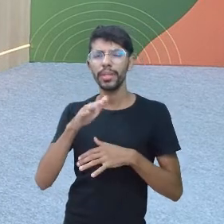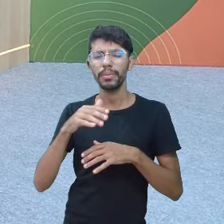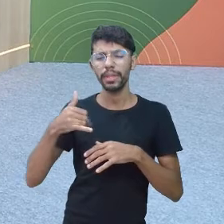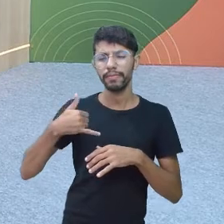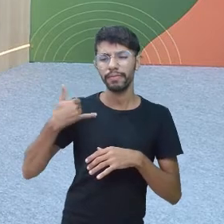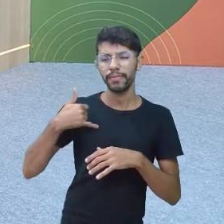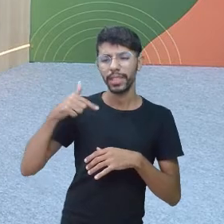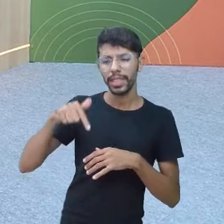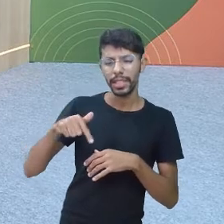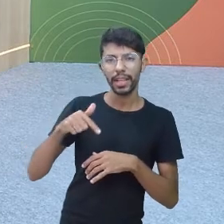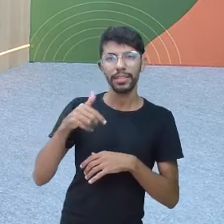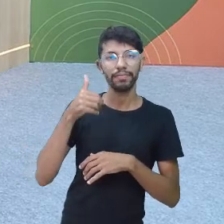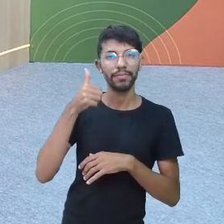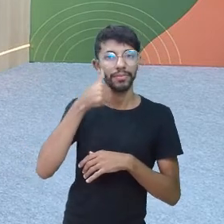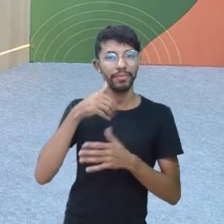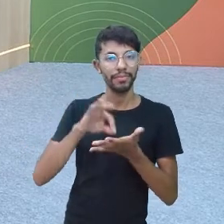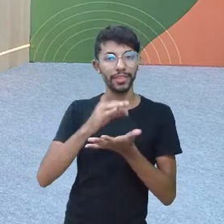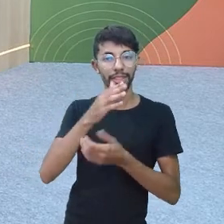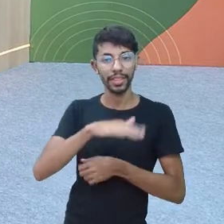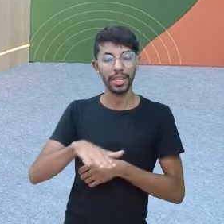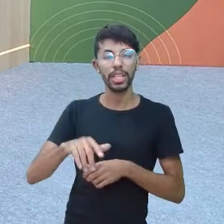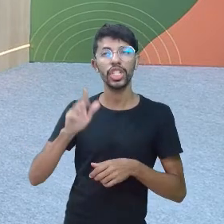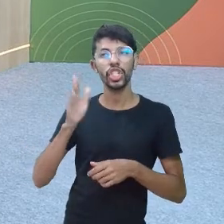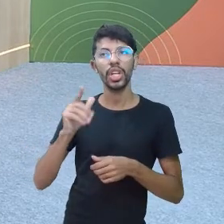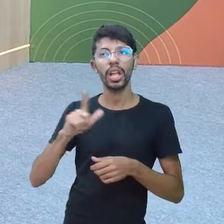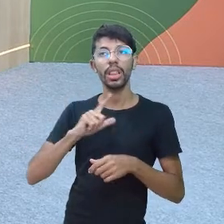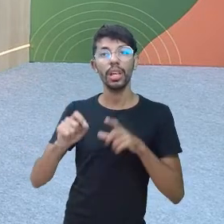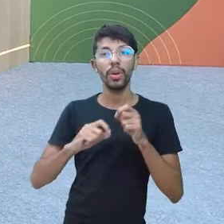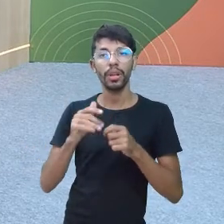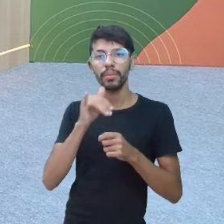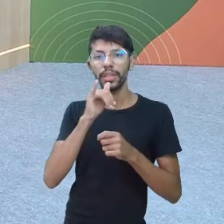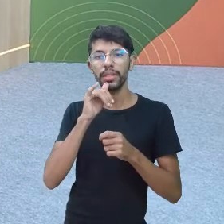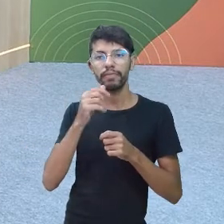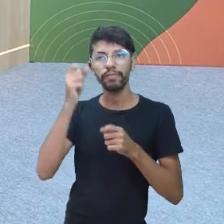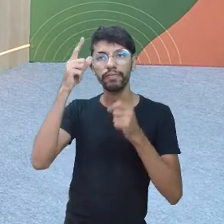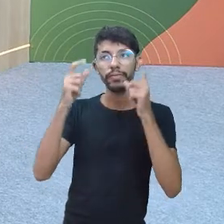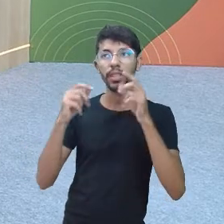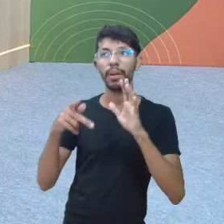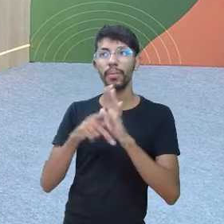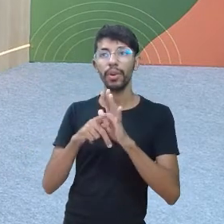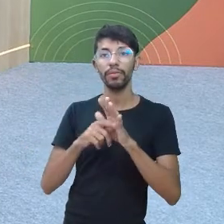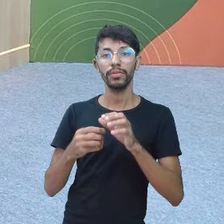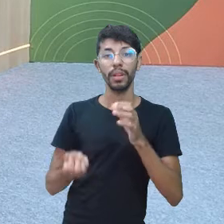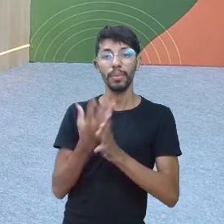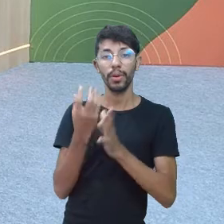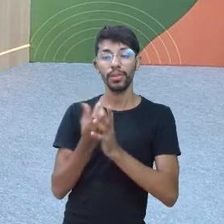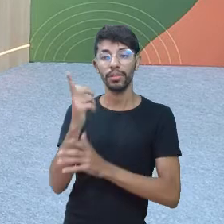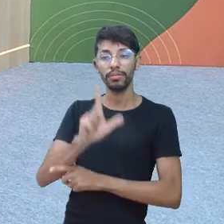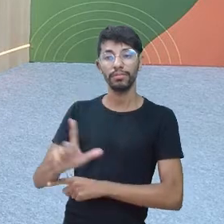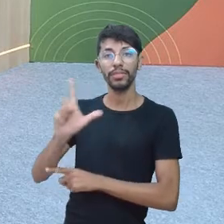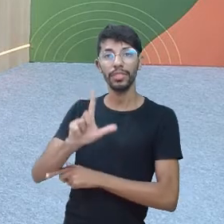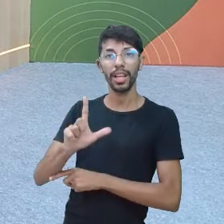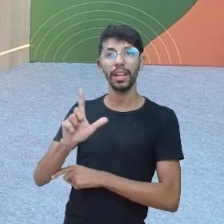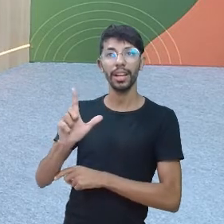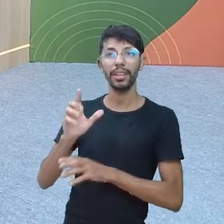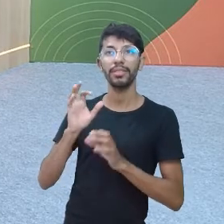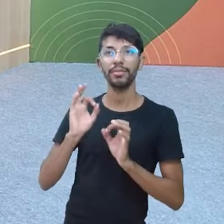um resquício do que poderia ser indicação futura da sua produção literária riquíssima quando ela se torna